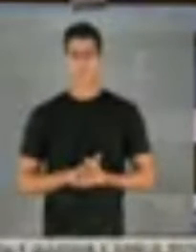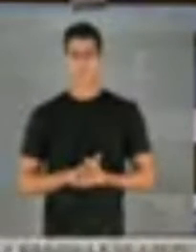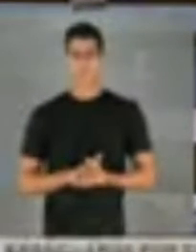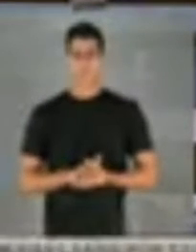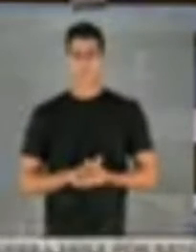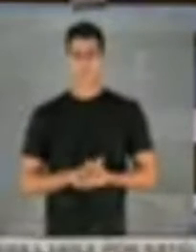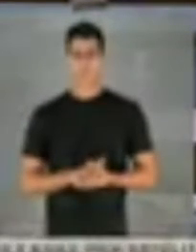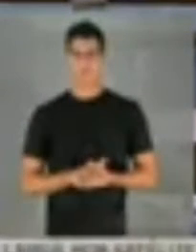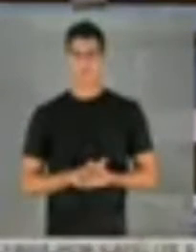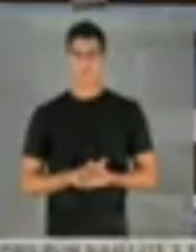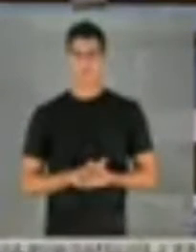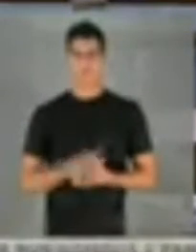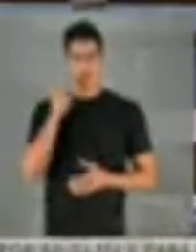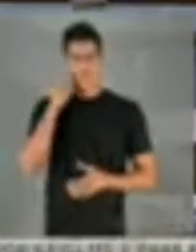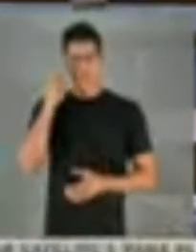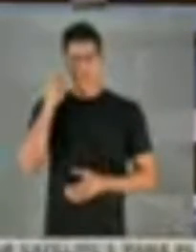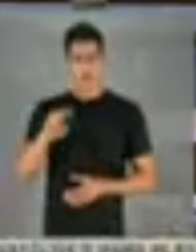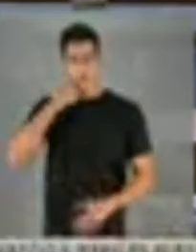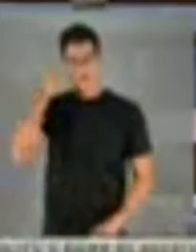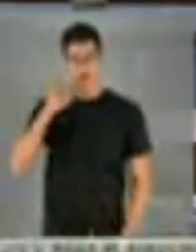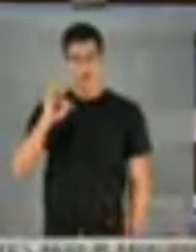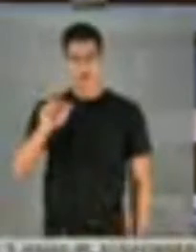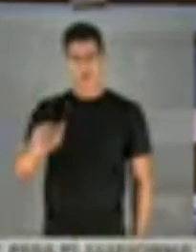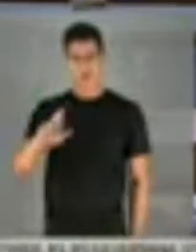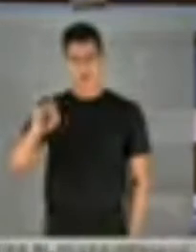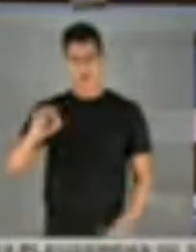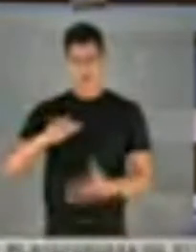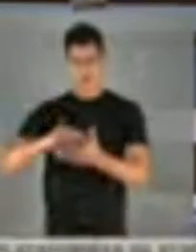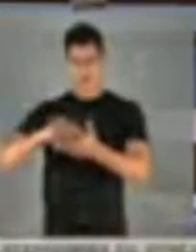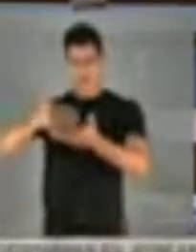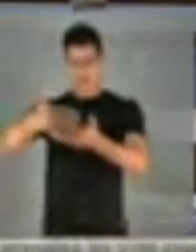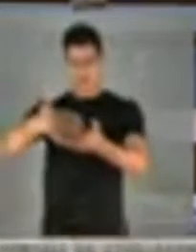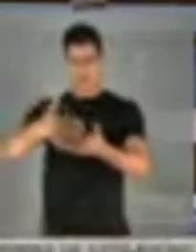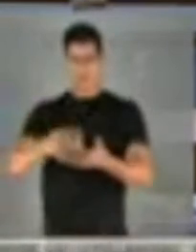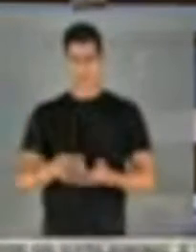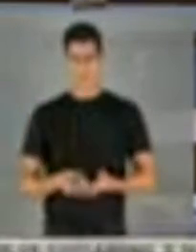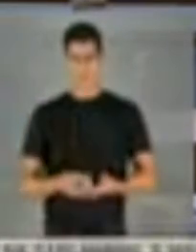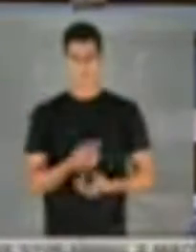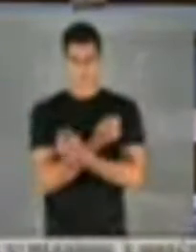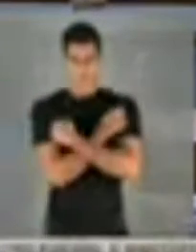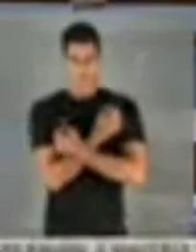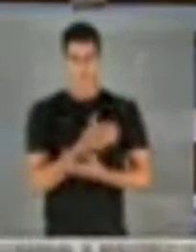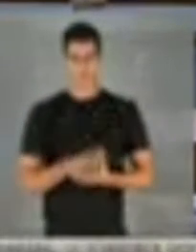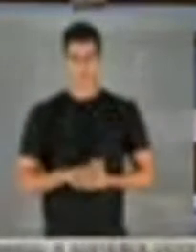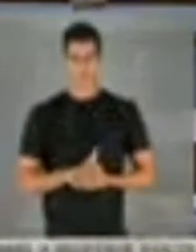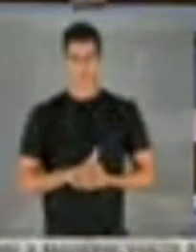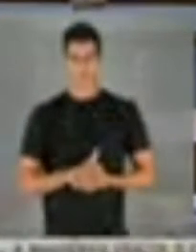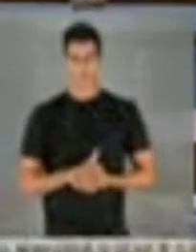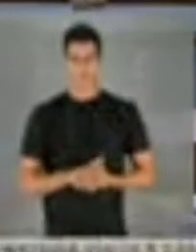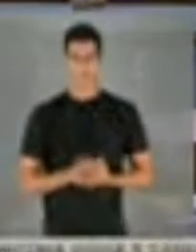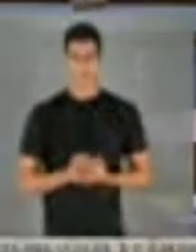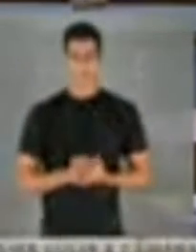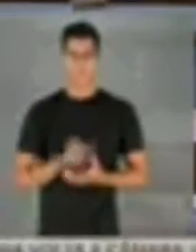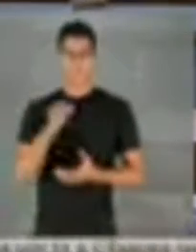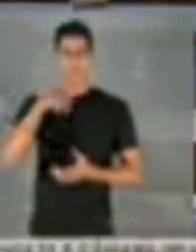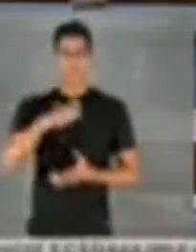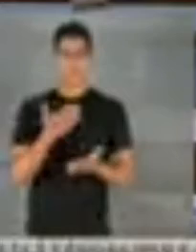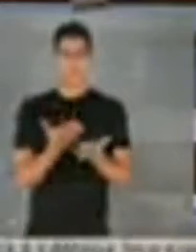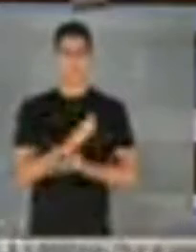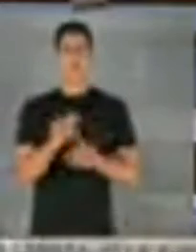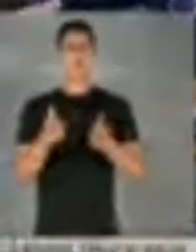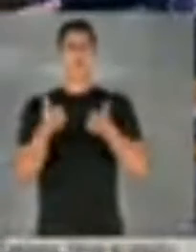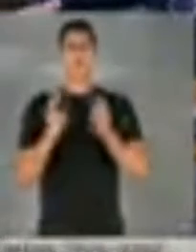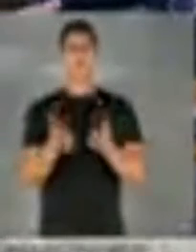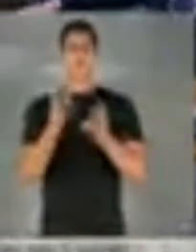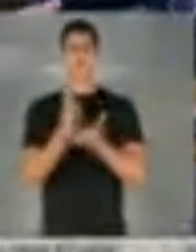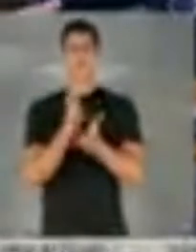Eu estou falando aqui, estou vendo aqui o senador Tasso, aqui, que está na coisa. Um abraço. Os que aprovam permaneçam como